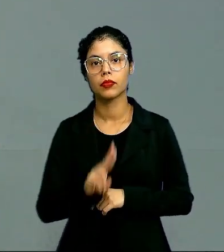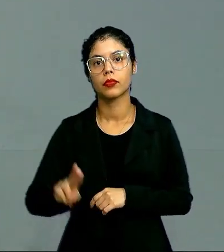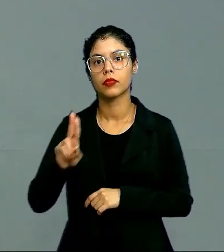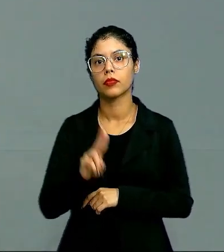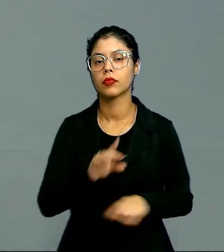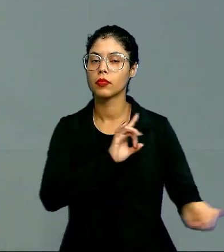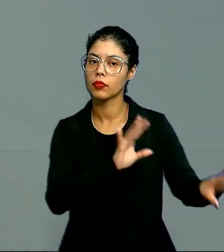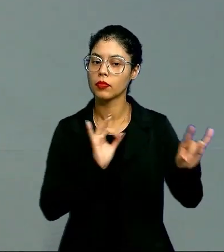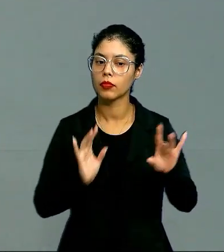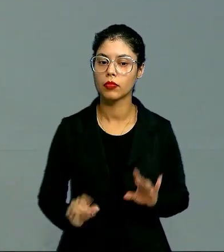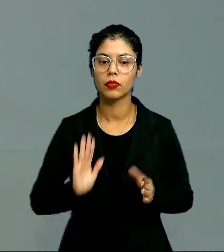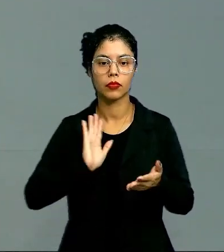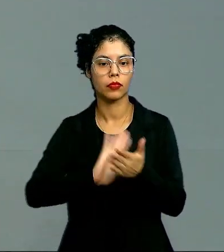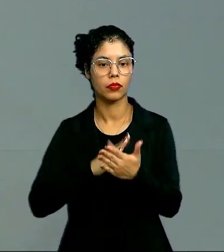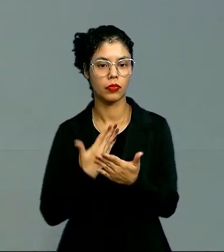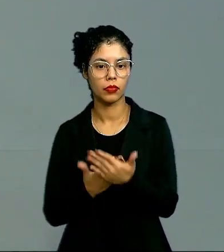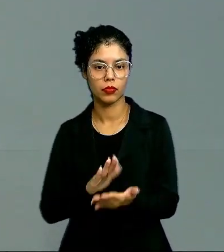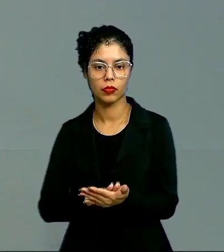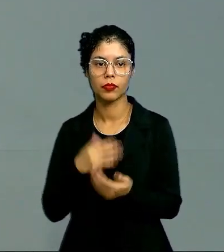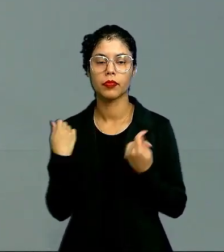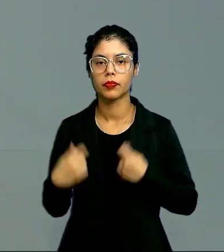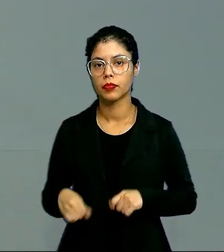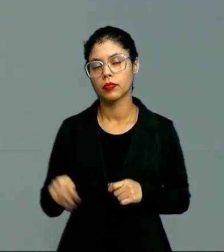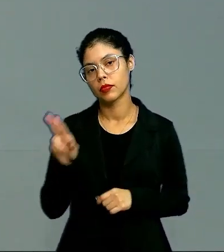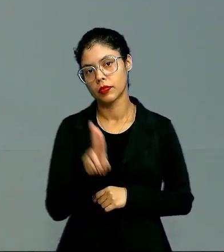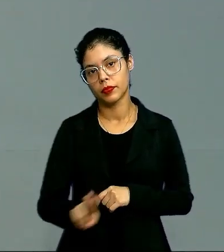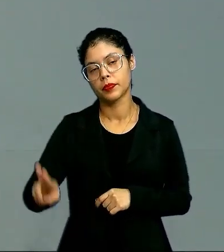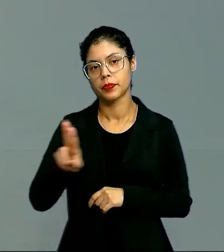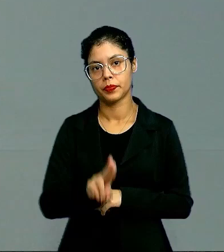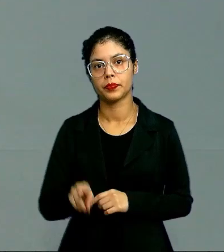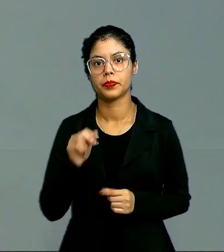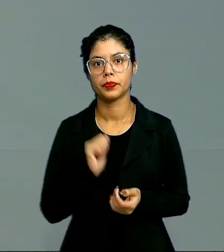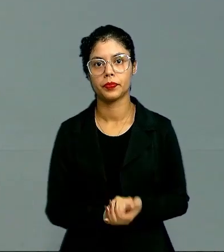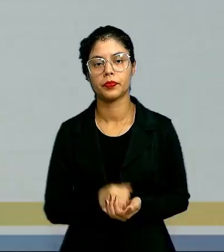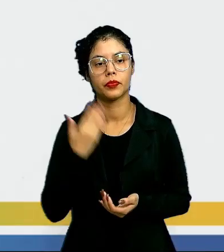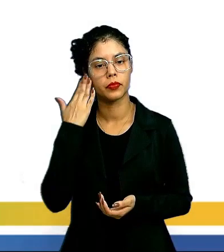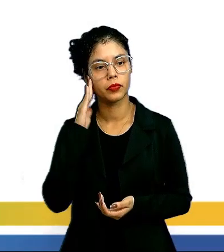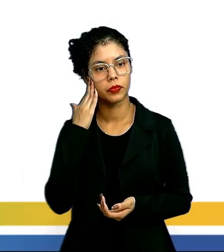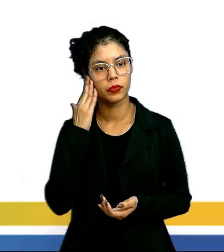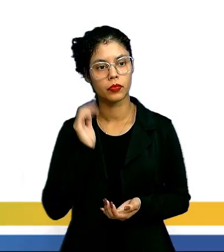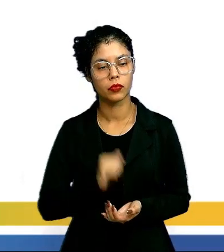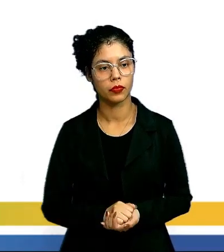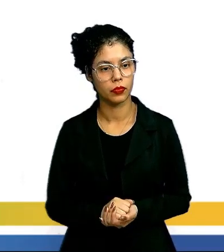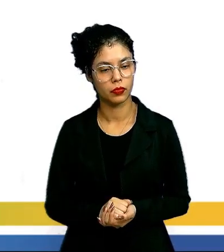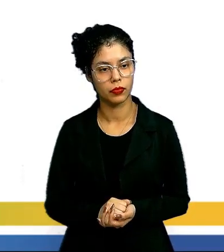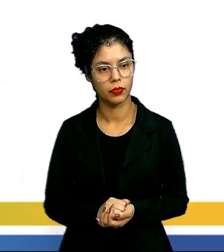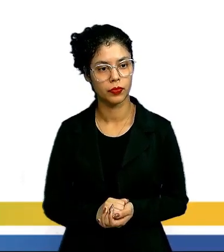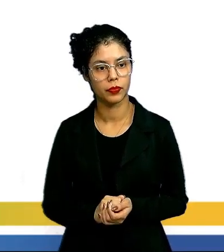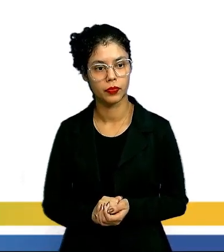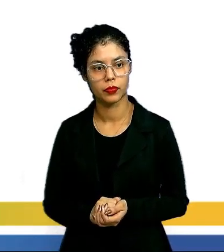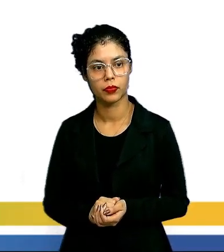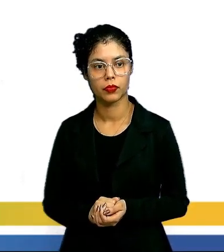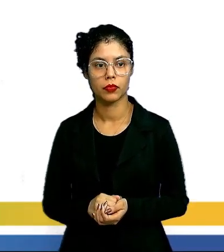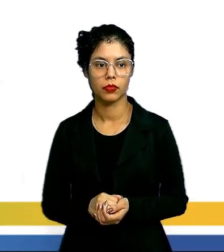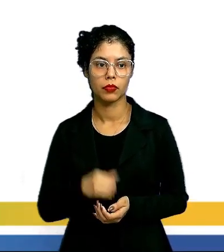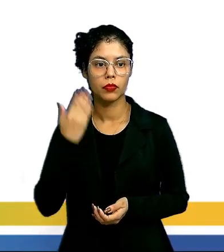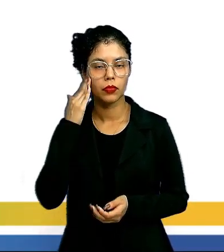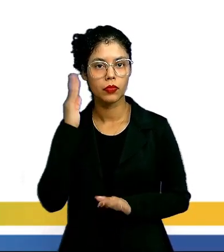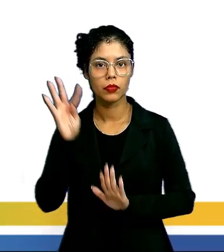a técnica de interpretação ou eu precisei utilizar a técnica de compreensão textual? Compreensão textual,